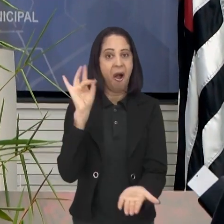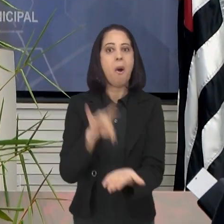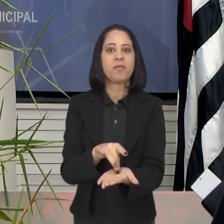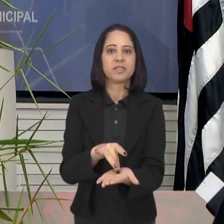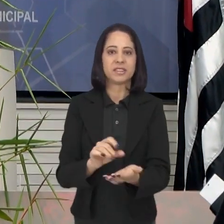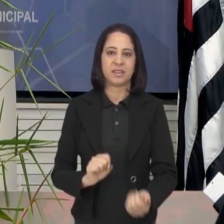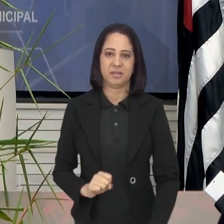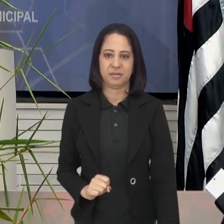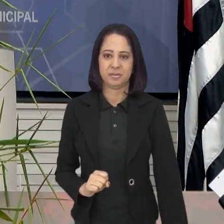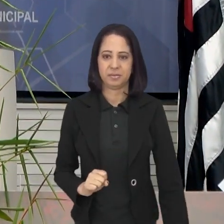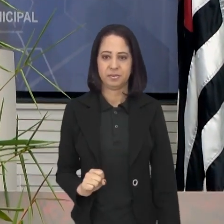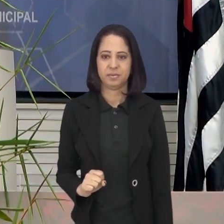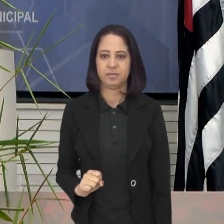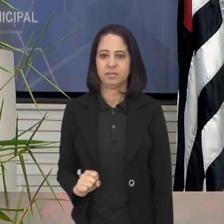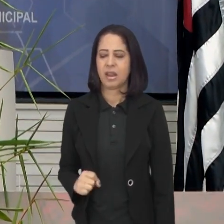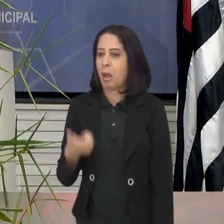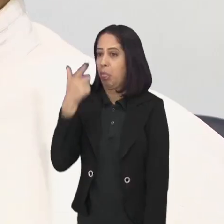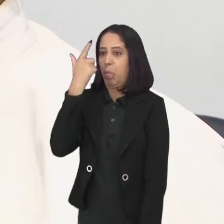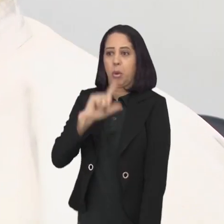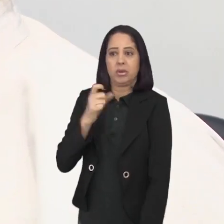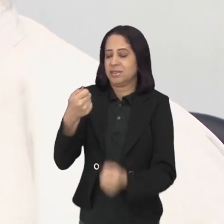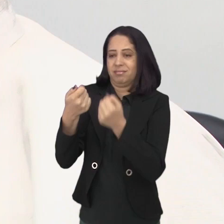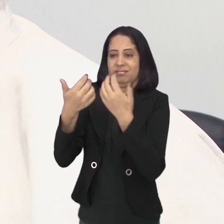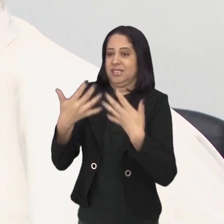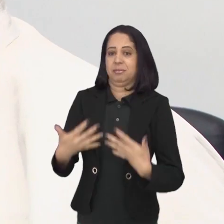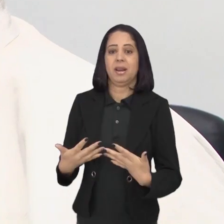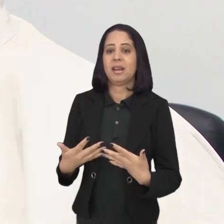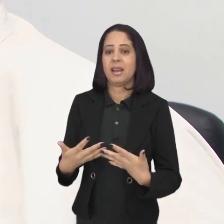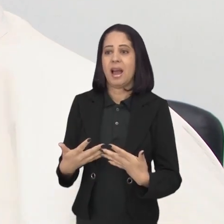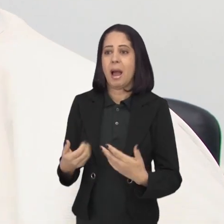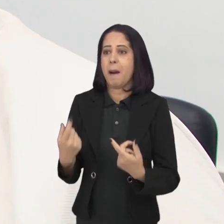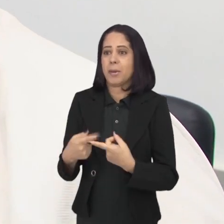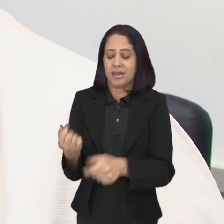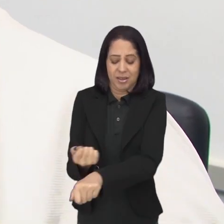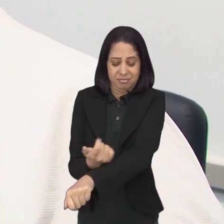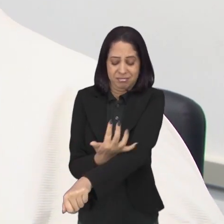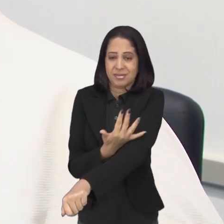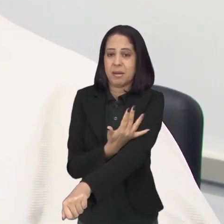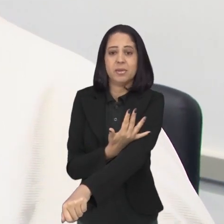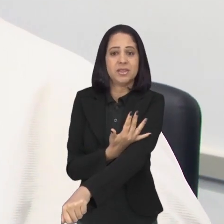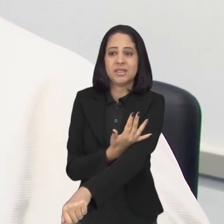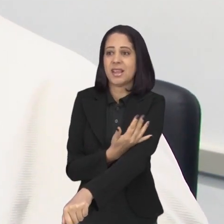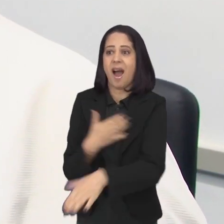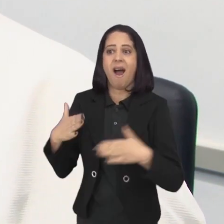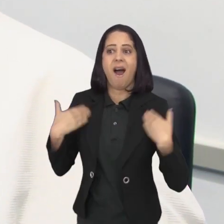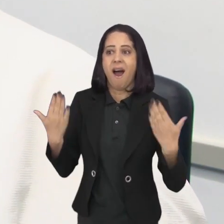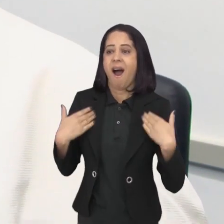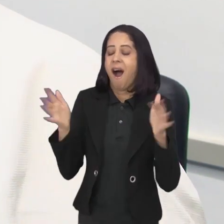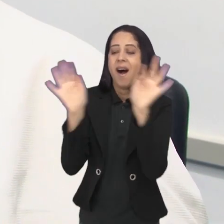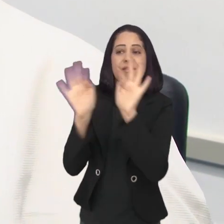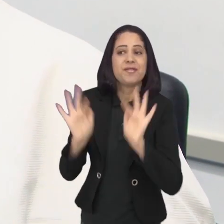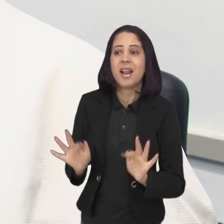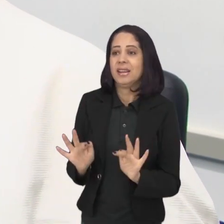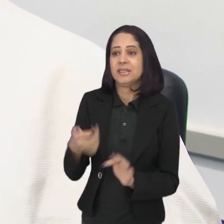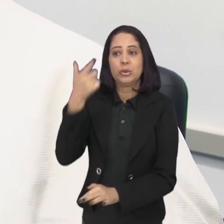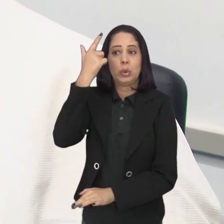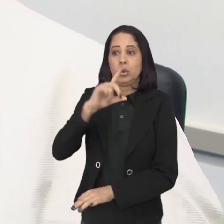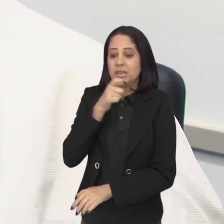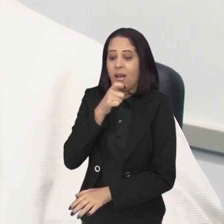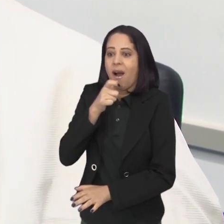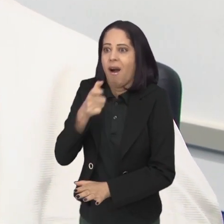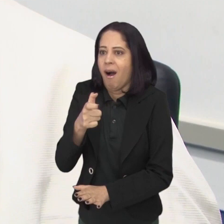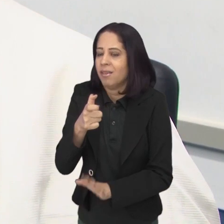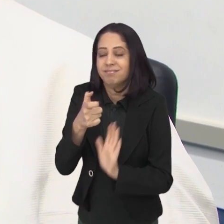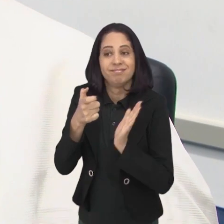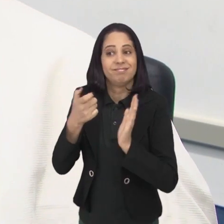como cidadão de São José dos Campos. Nem consegui falar, de tanta emoção que eu estava, tanta alegria que eu estava, eu não consegui